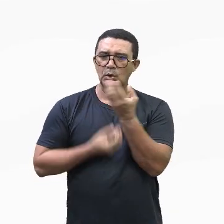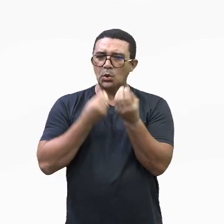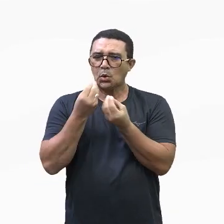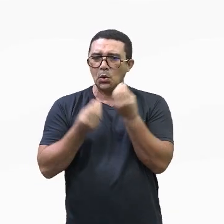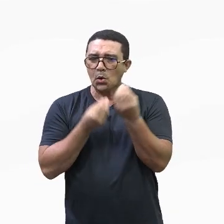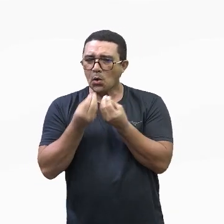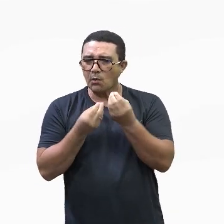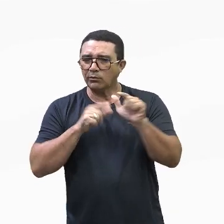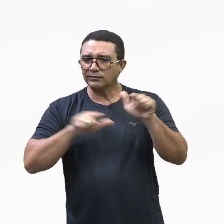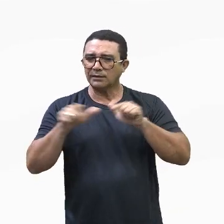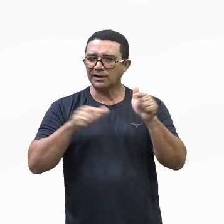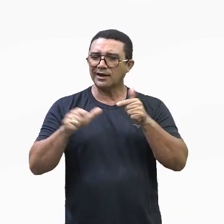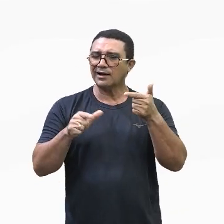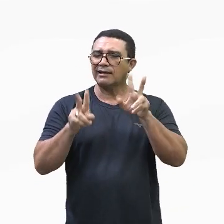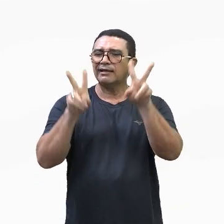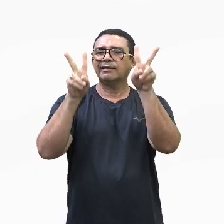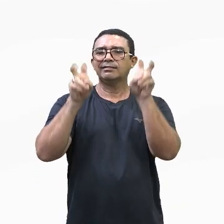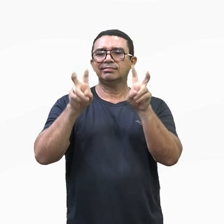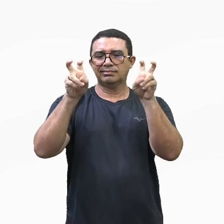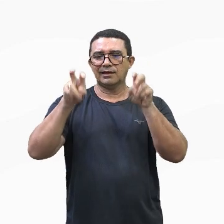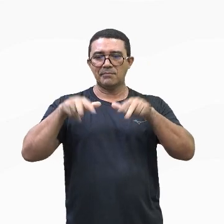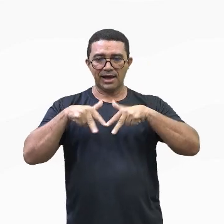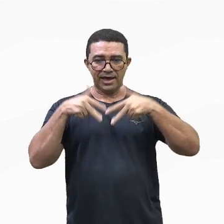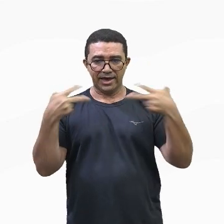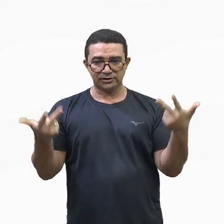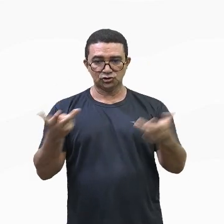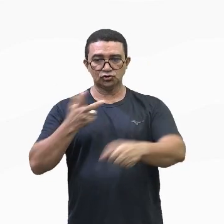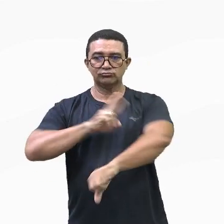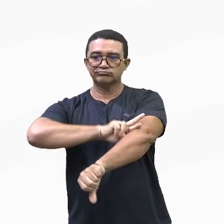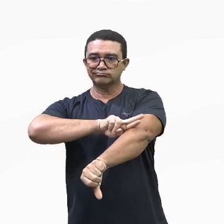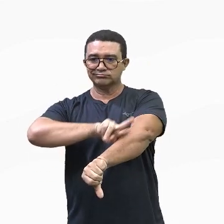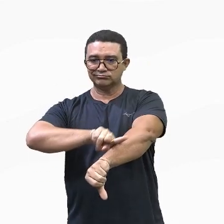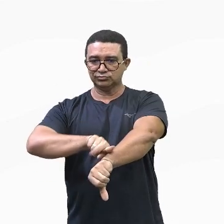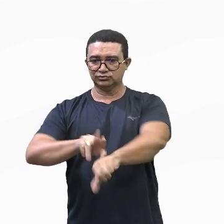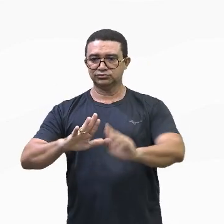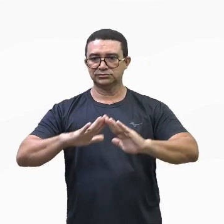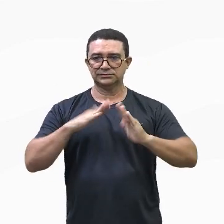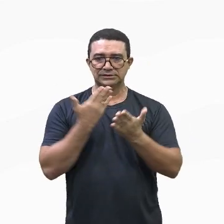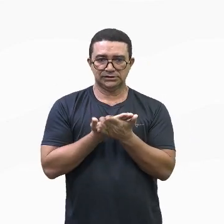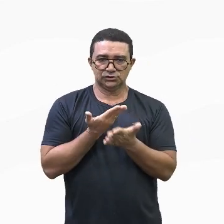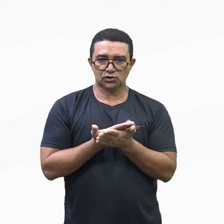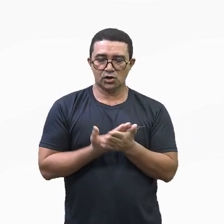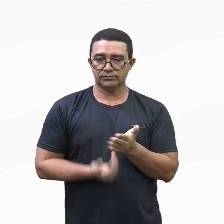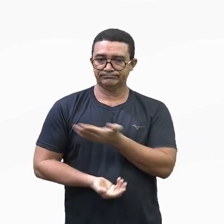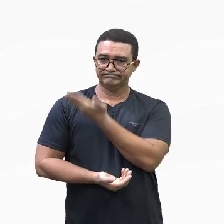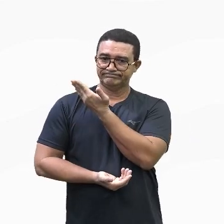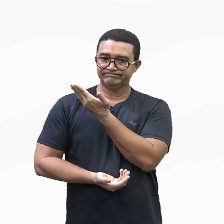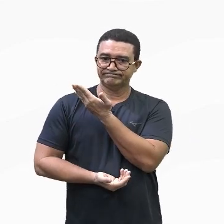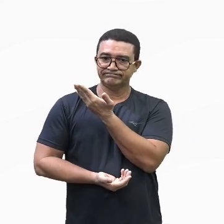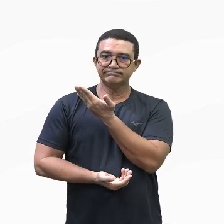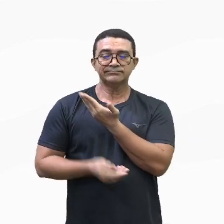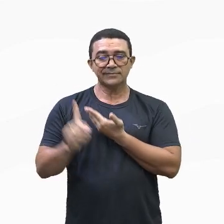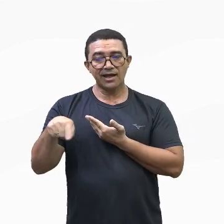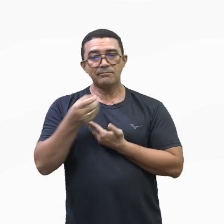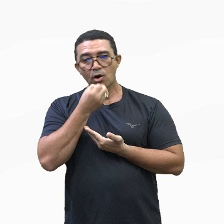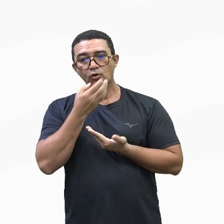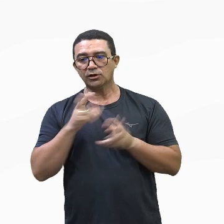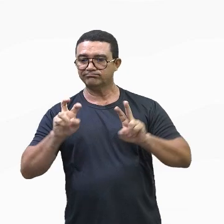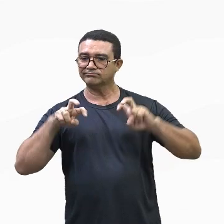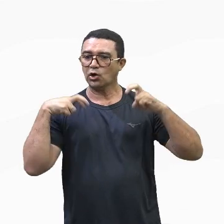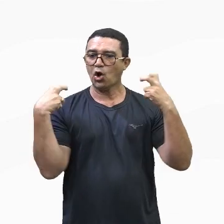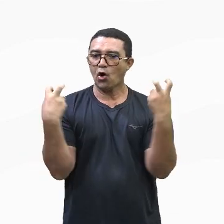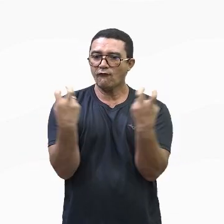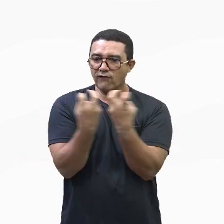trabalhar questões étnico-raciais na escola? Olha aqui a primeira proposta, né? Propõe uma roda de conversa. Só